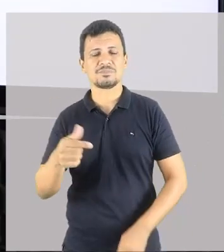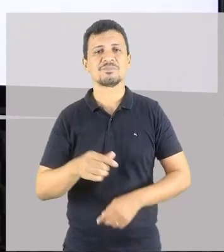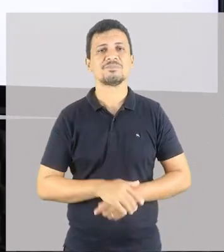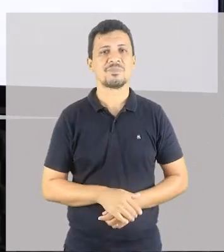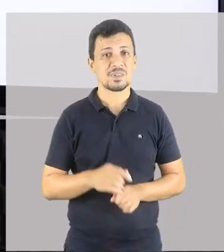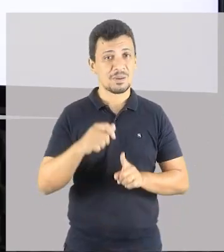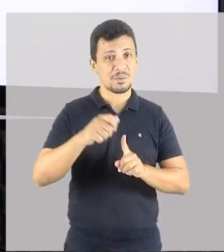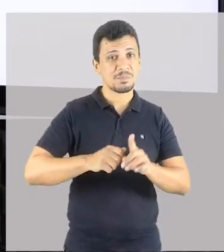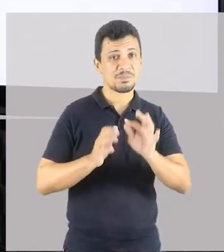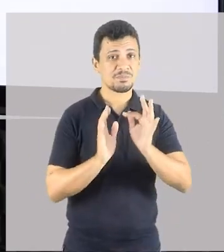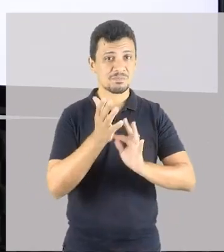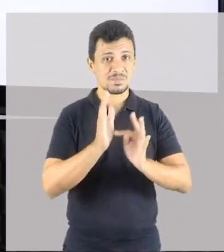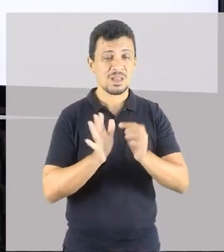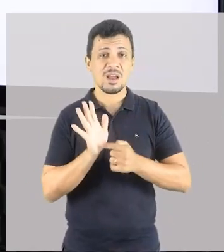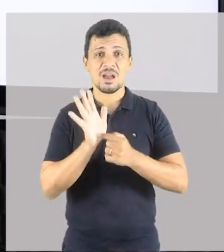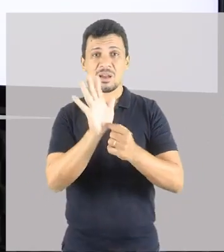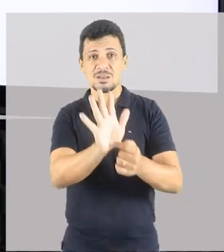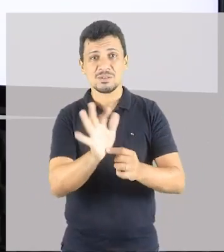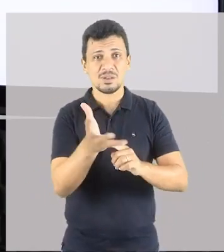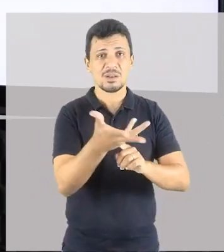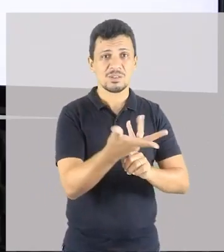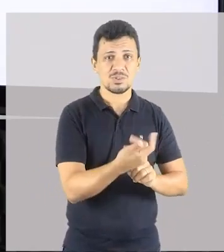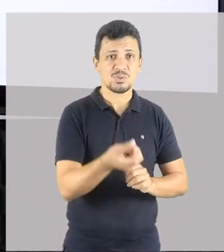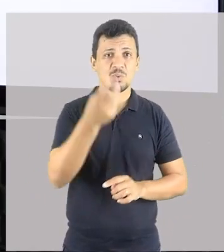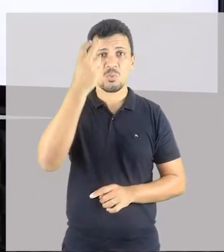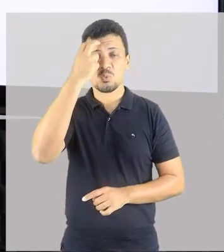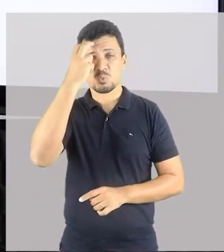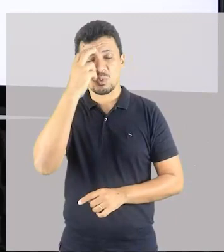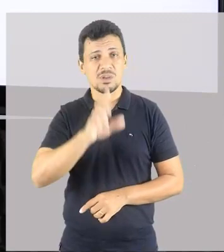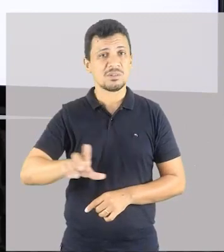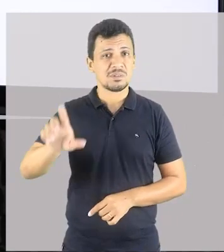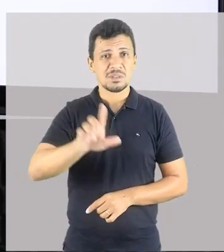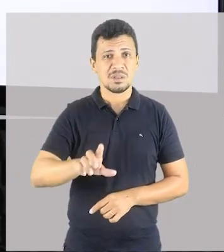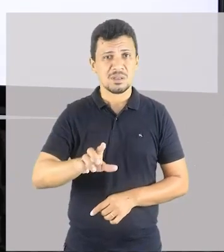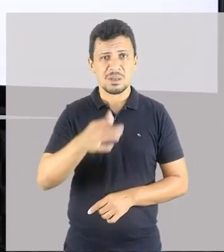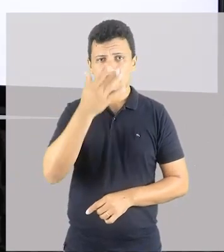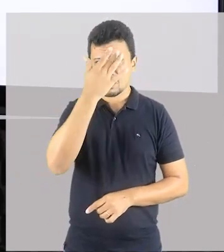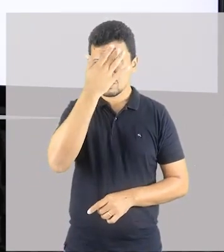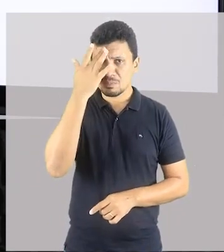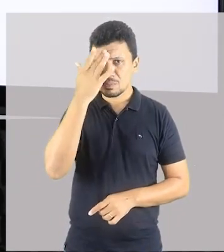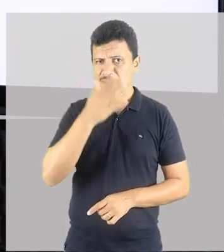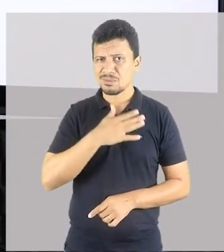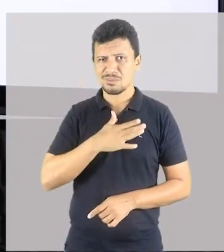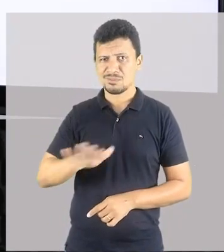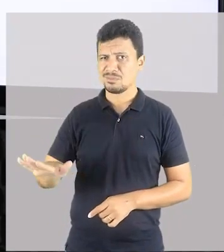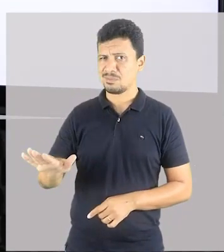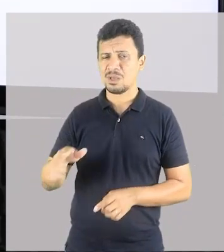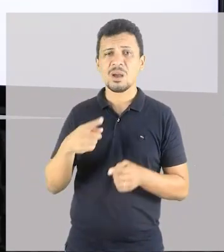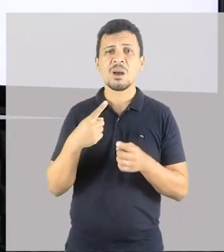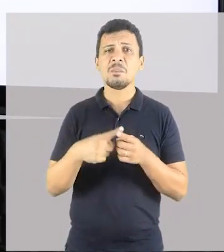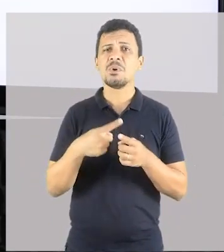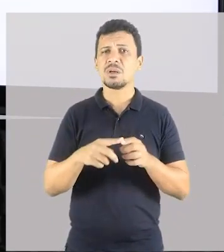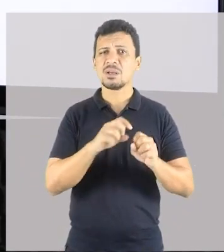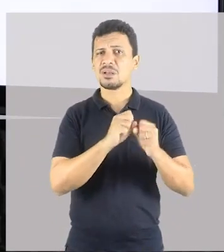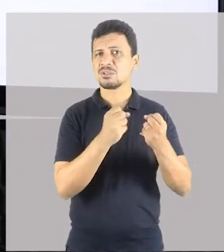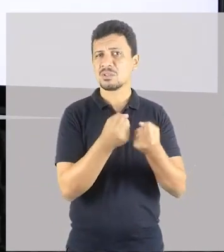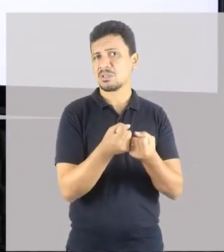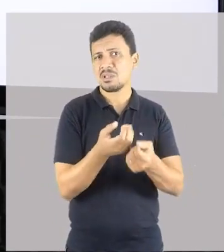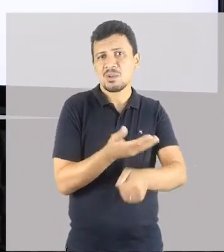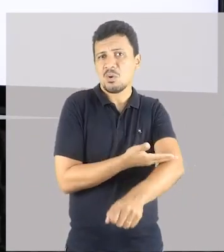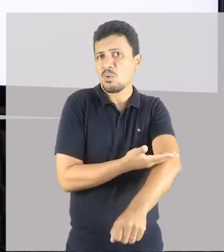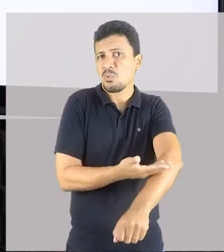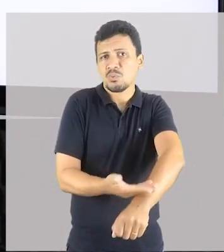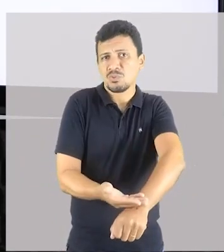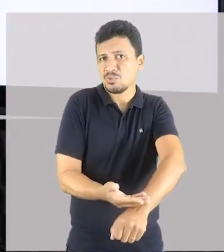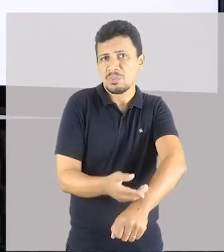né, artístico-cultural, literária, que não agradou, porque uma parte da sociedade estava acostumada